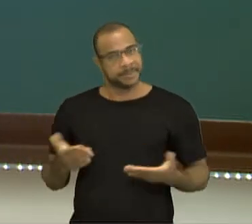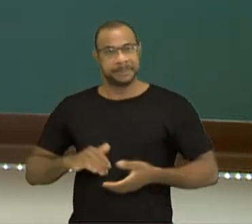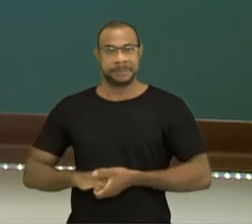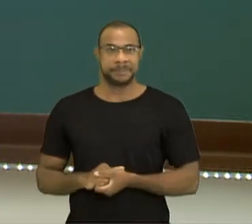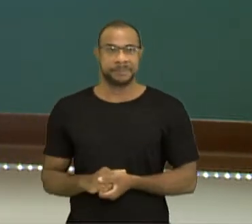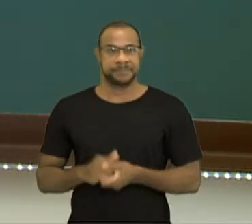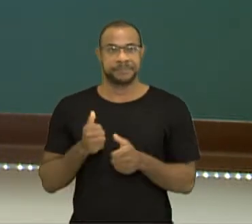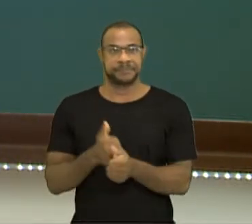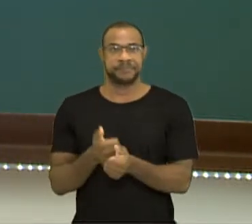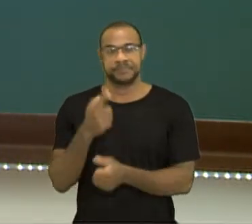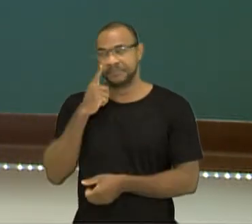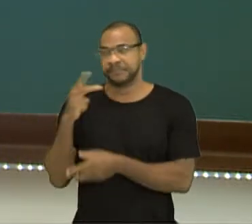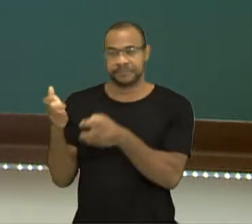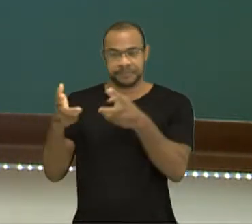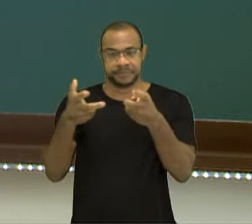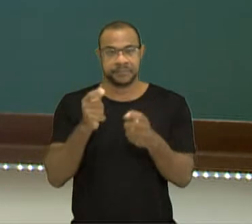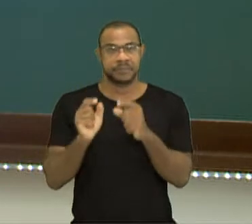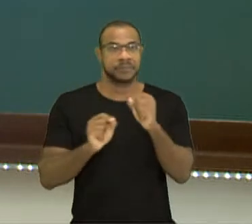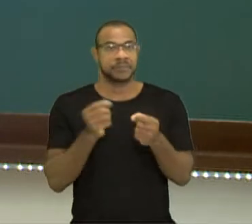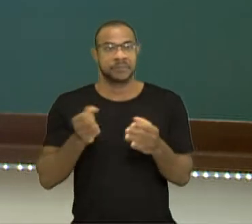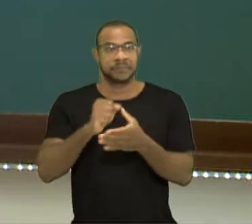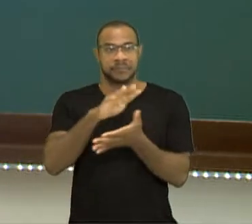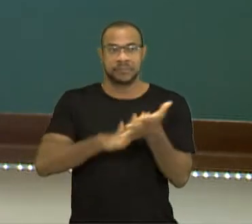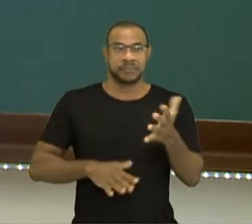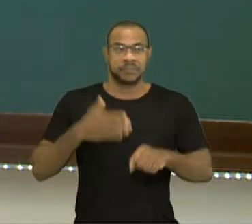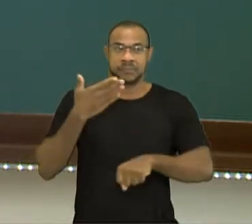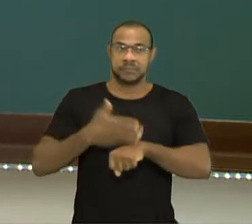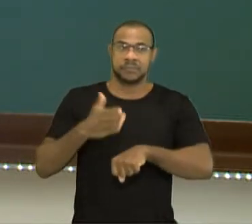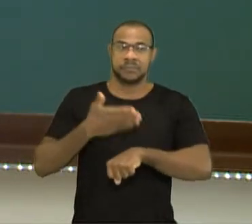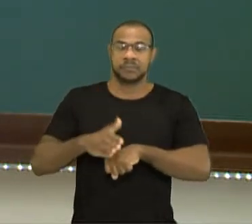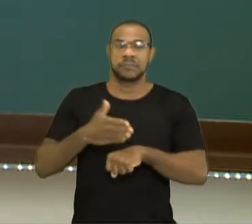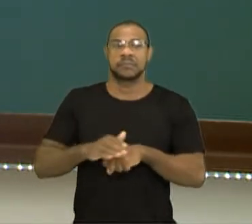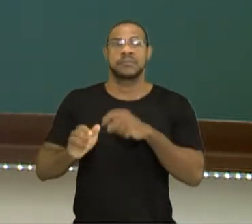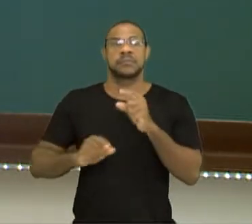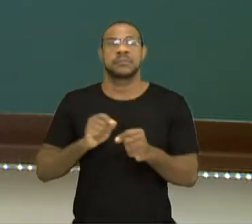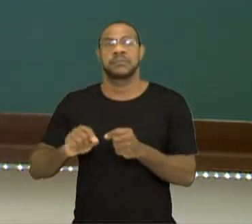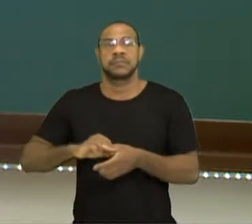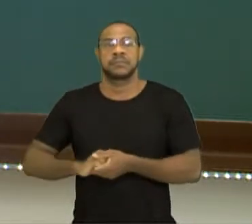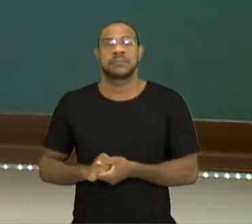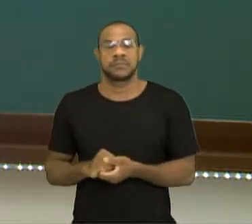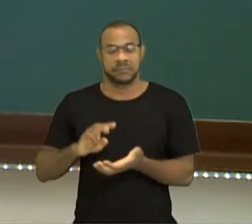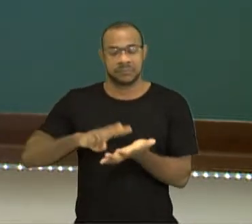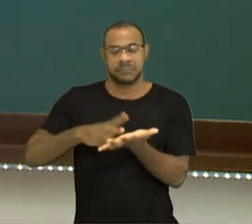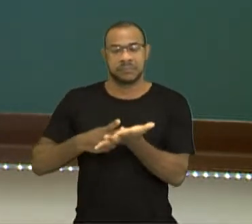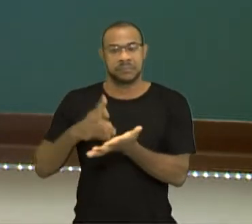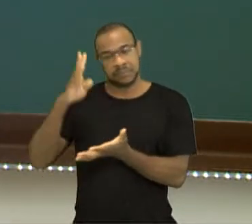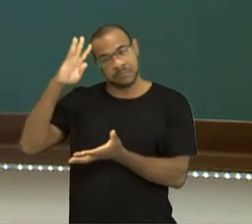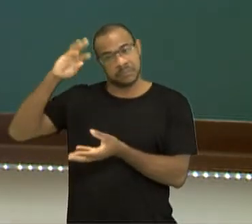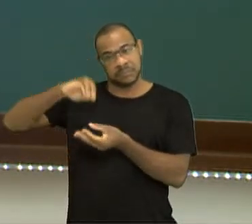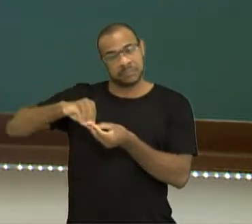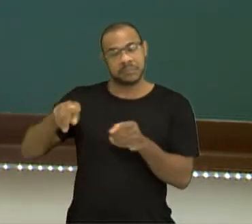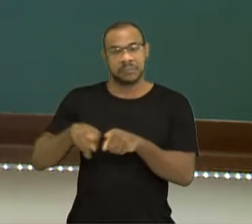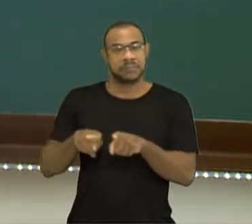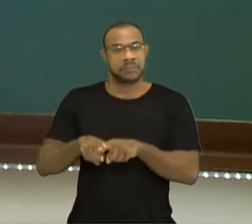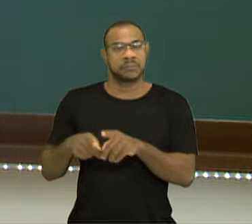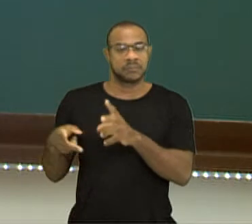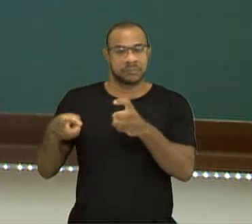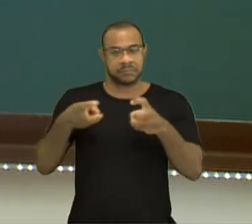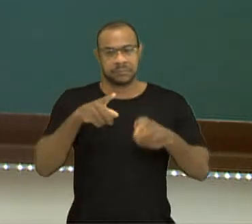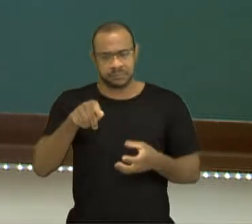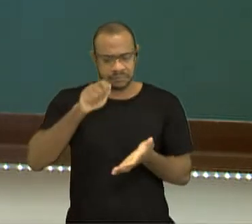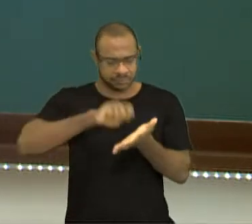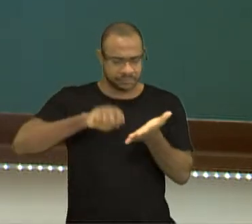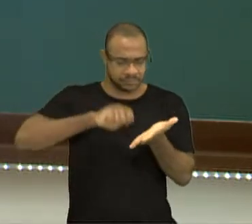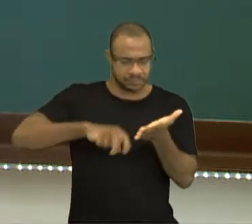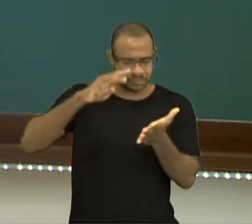Então, ó, reparem que através dessa atividade a gente praticou a questão da interpretação e, obviamente, enquanto você foi fazendo, você releu